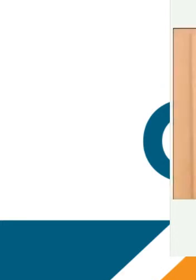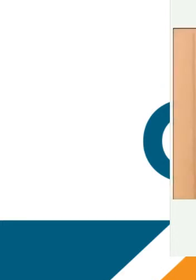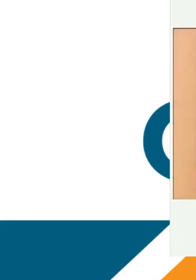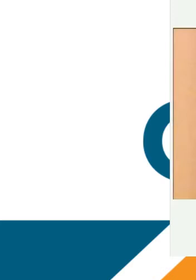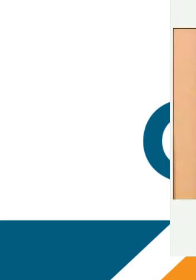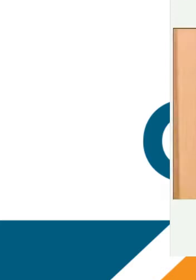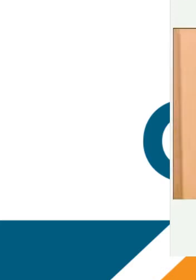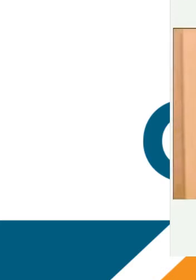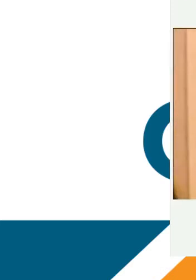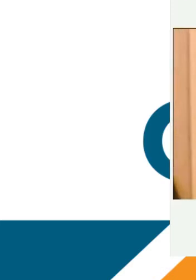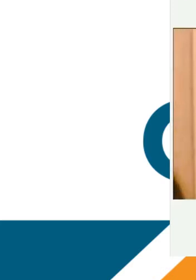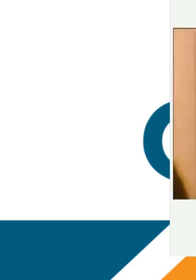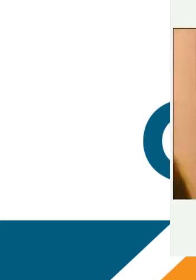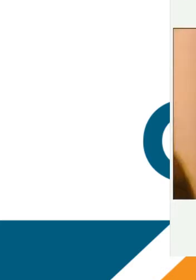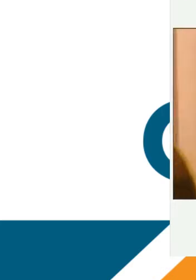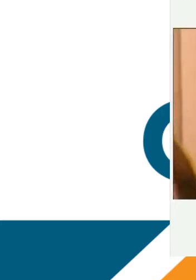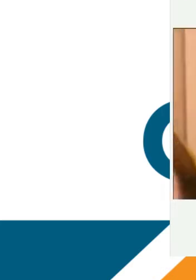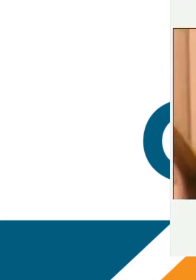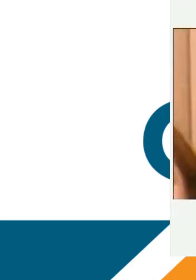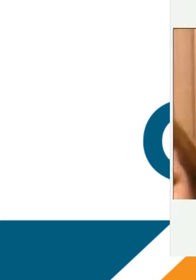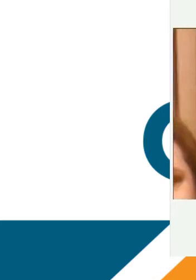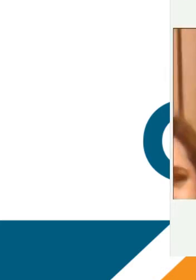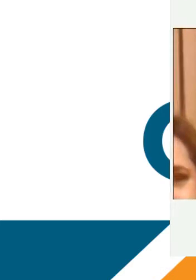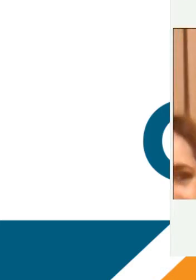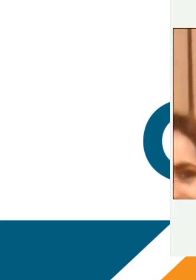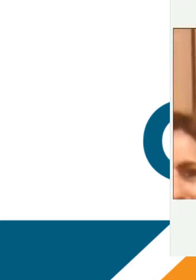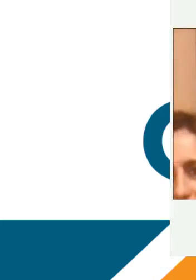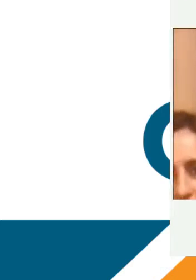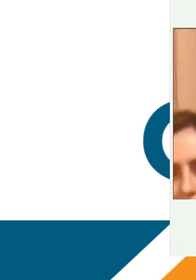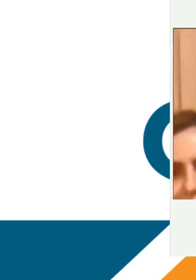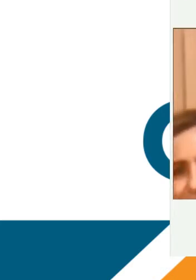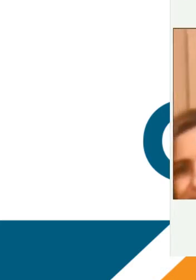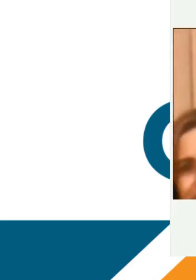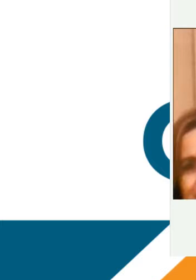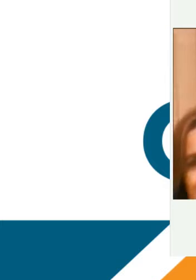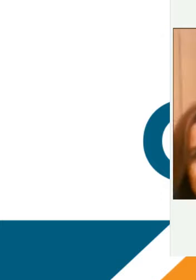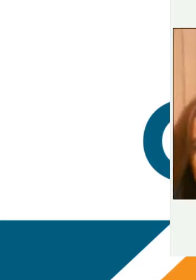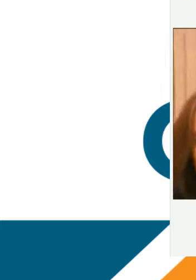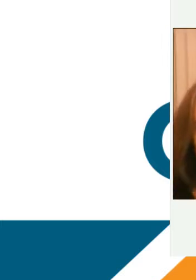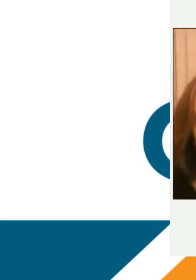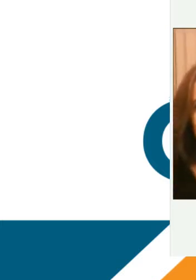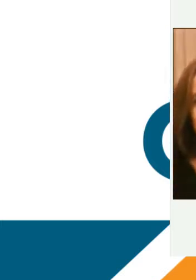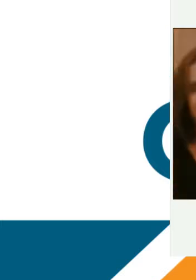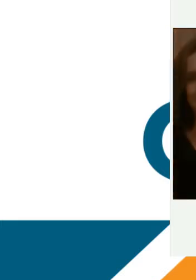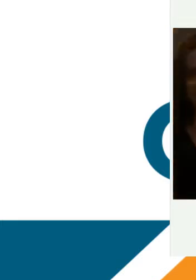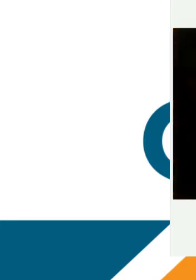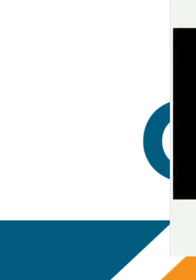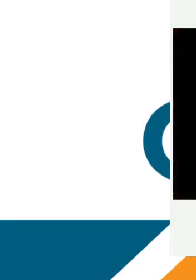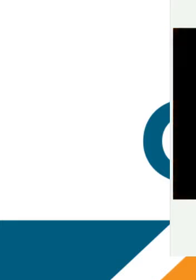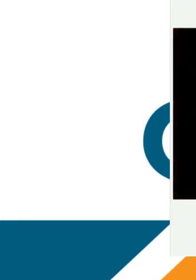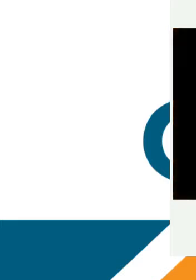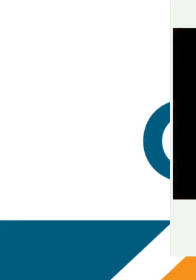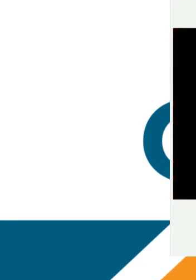Graças à sua capacidade de leitura, Jair pôde declamar um poema para Francisca, com quem casou. Tiveram 2 filhos, Jair